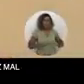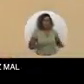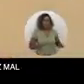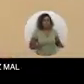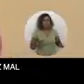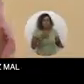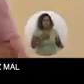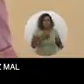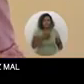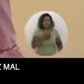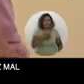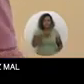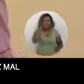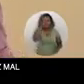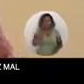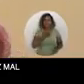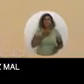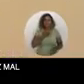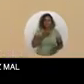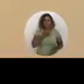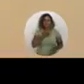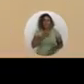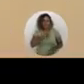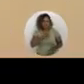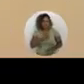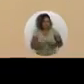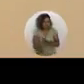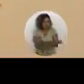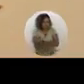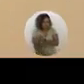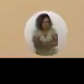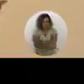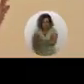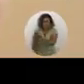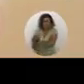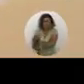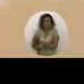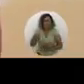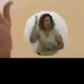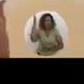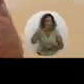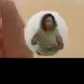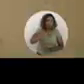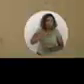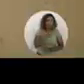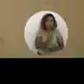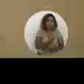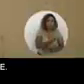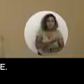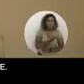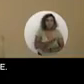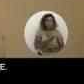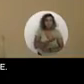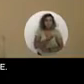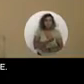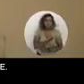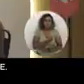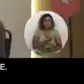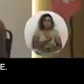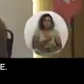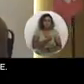indignação de ver o tanto que a corrupção faz mal para as nossas vidas. Para as nossas vidas e especialmente para a vida